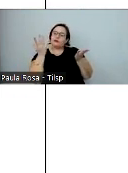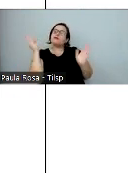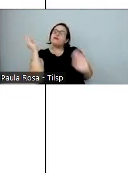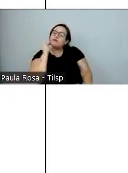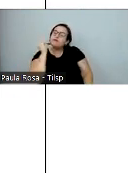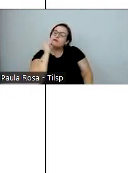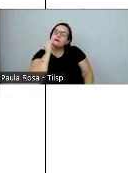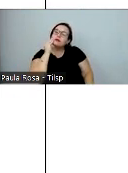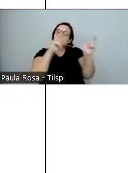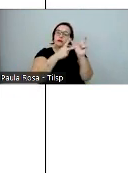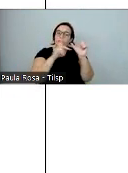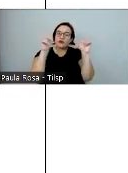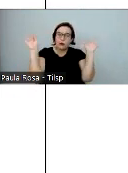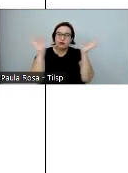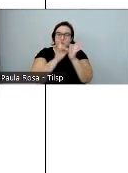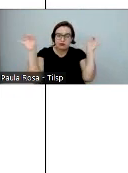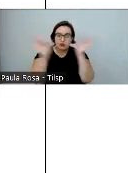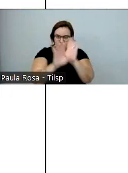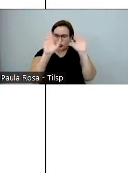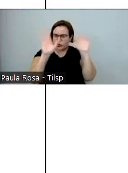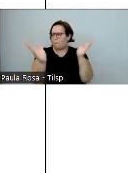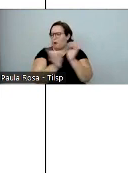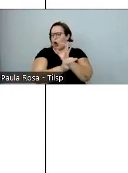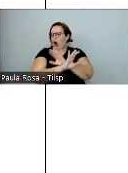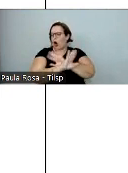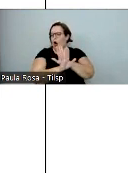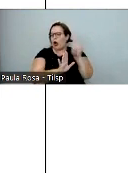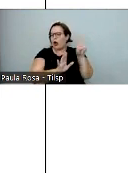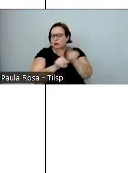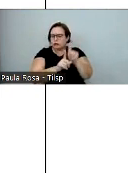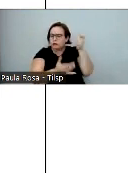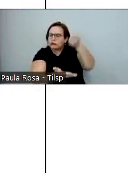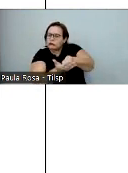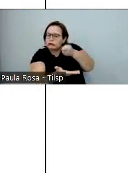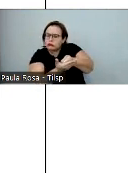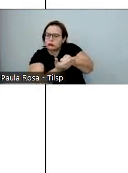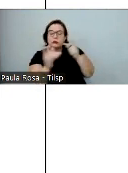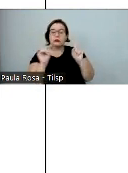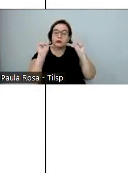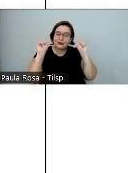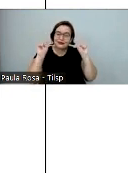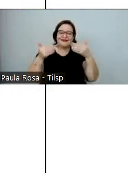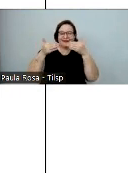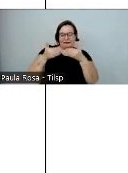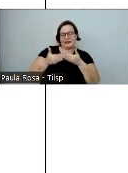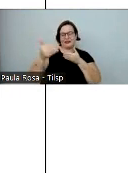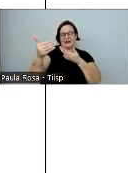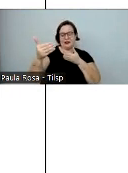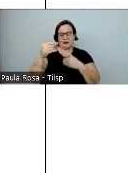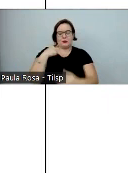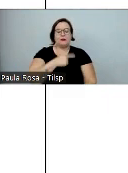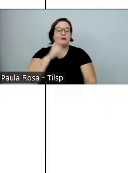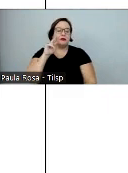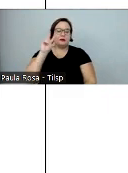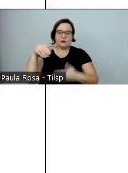um fim em si mesmo nem é uma imposição ela é um ponto de partida né Nós vamos a definição como um ponto de partida